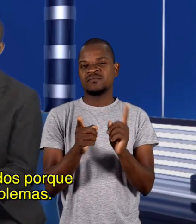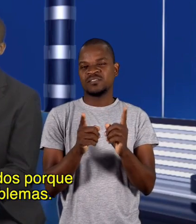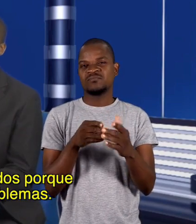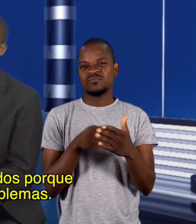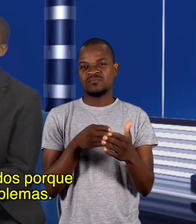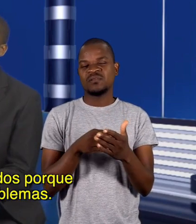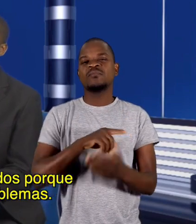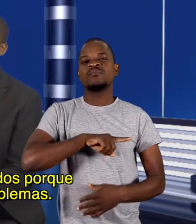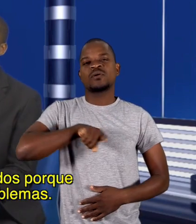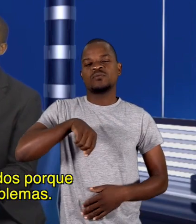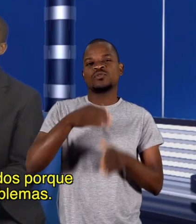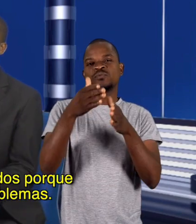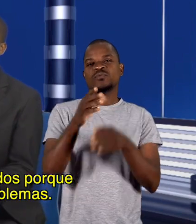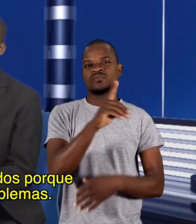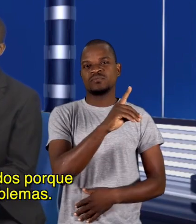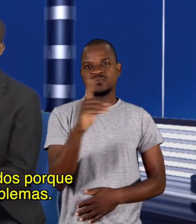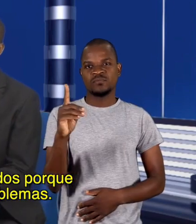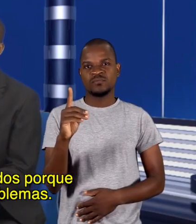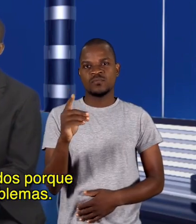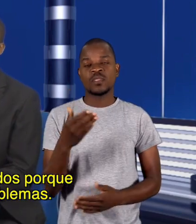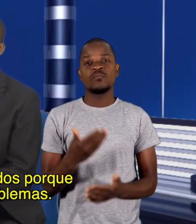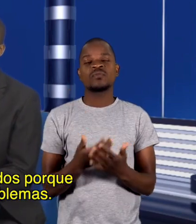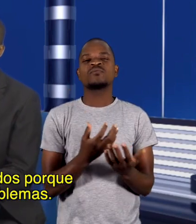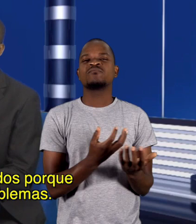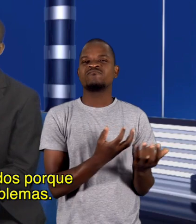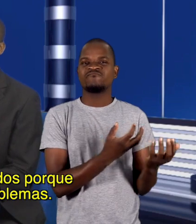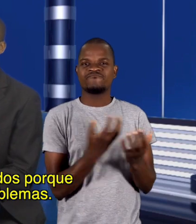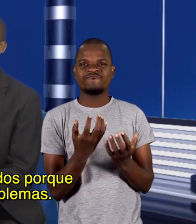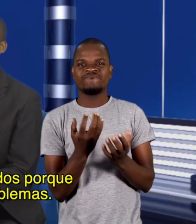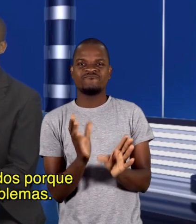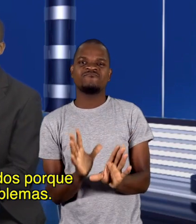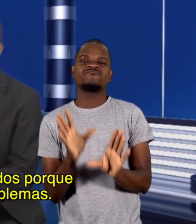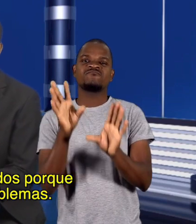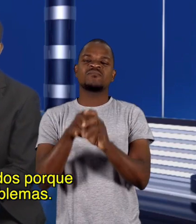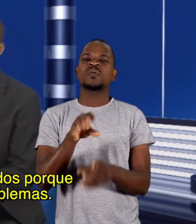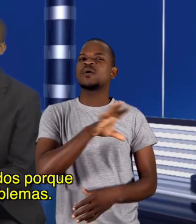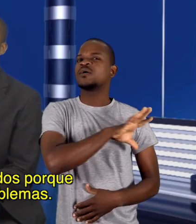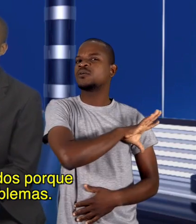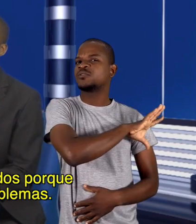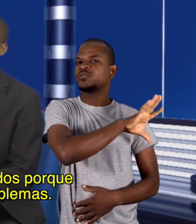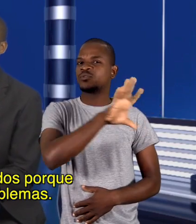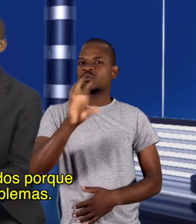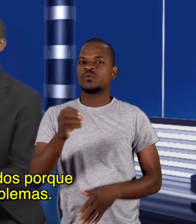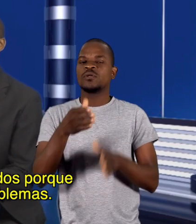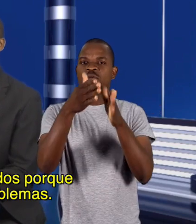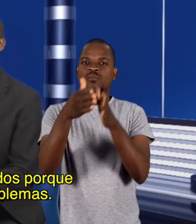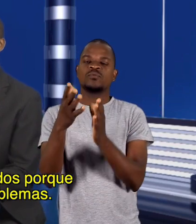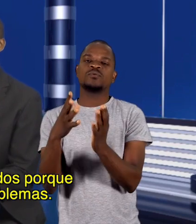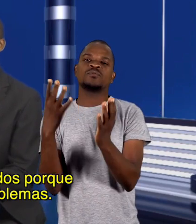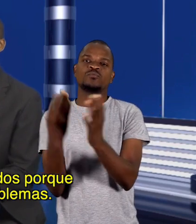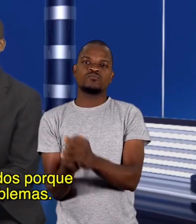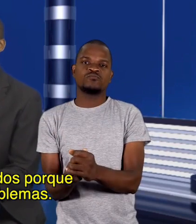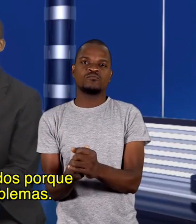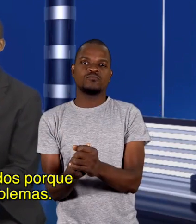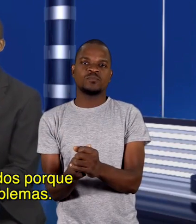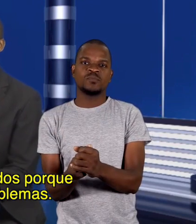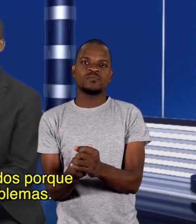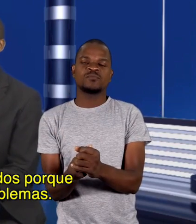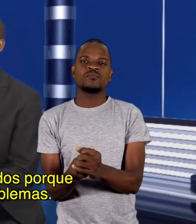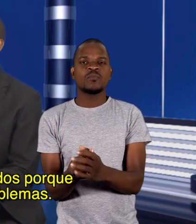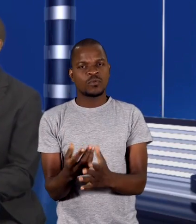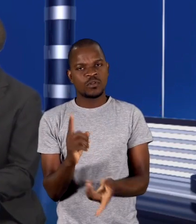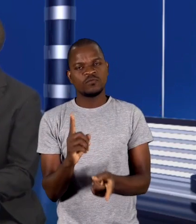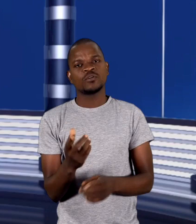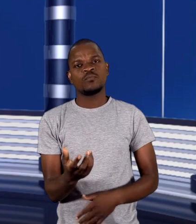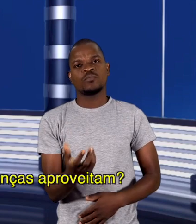precisamos de envolvimento de todos juntos é que podemos fazer face a esses